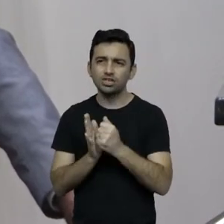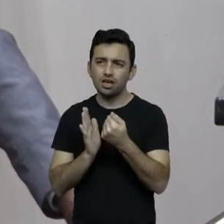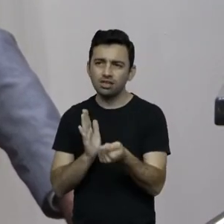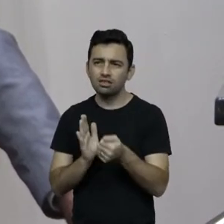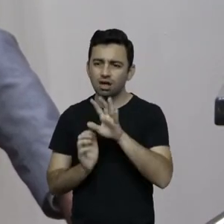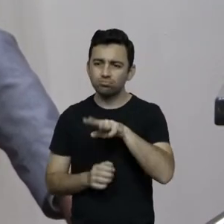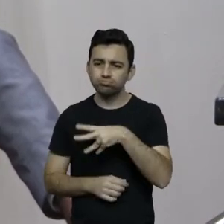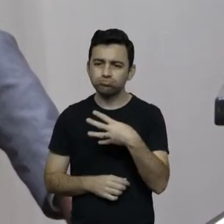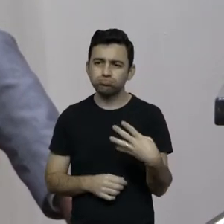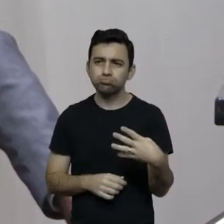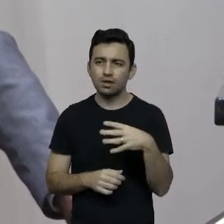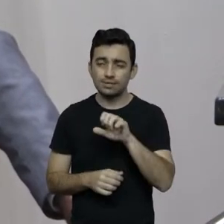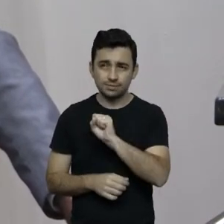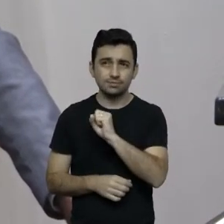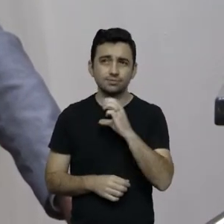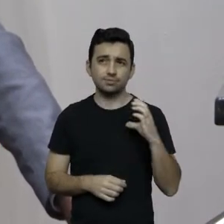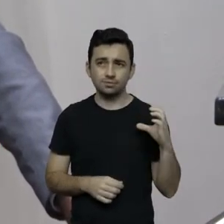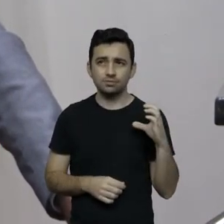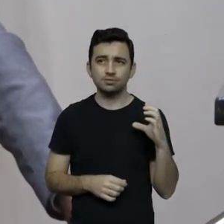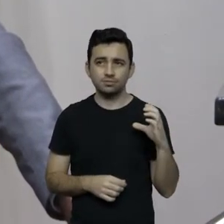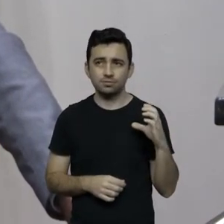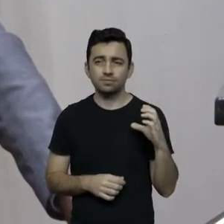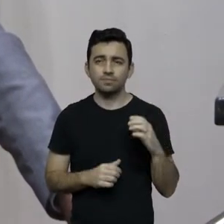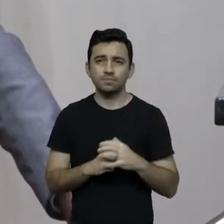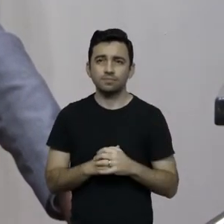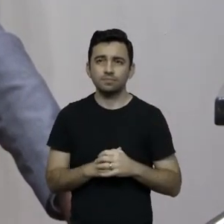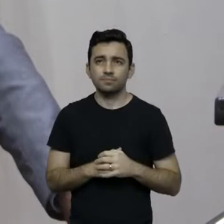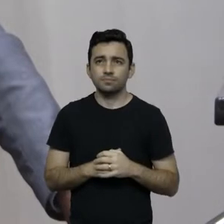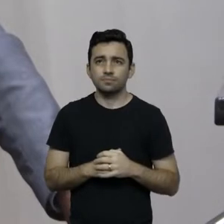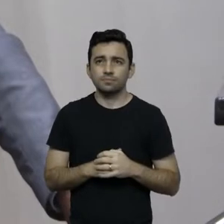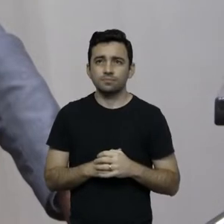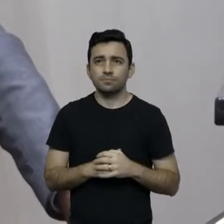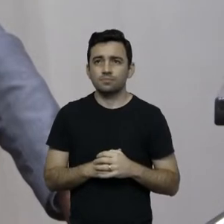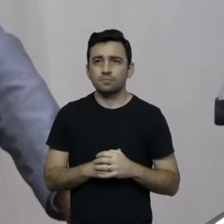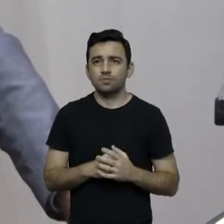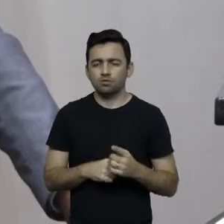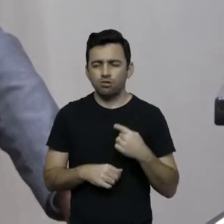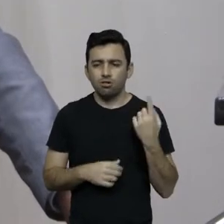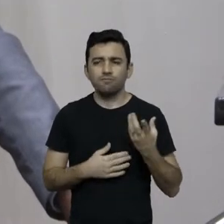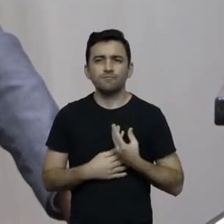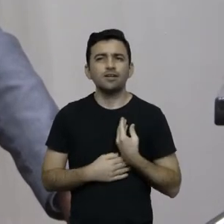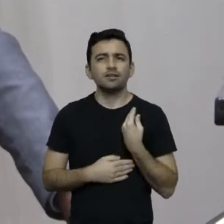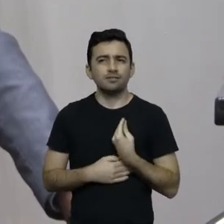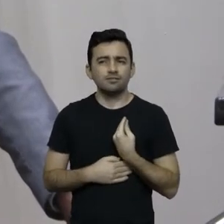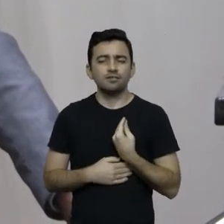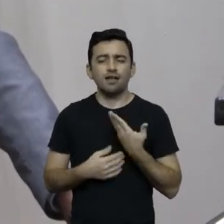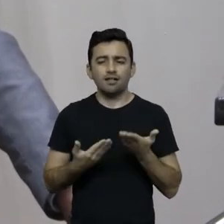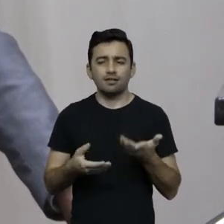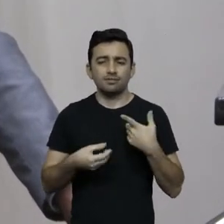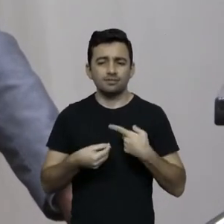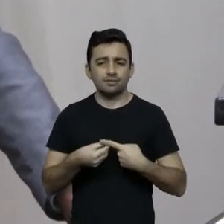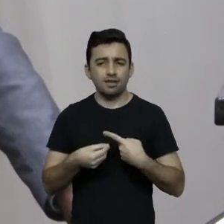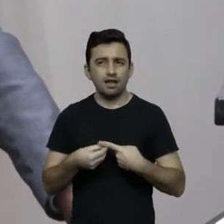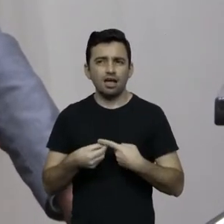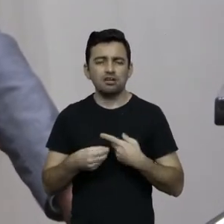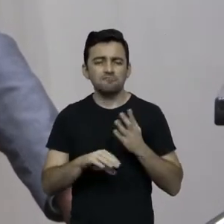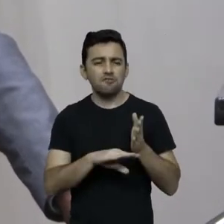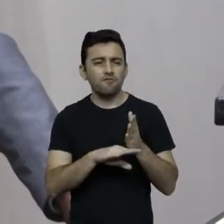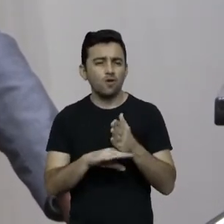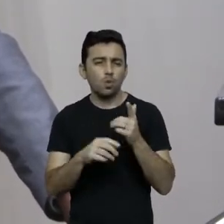e em Santa Catarina em nós que temos vivemos numa cidade percorremos